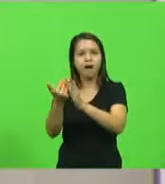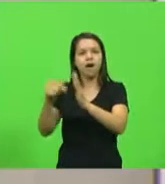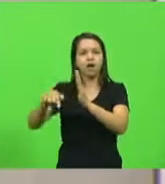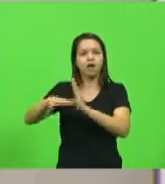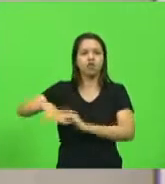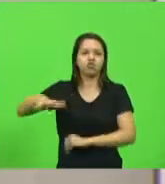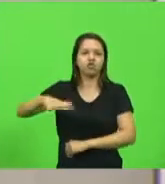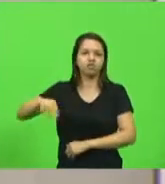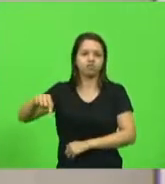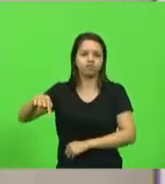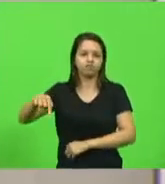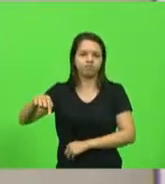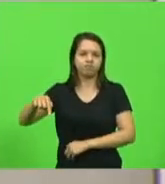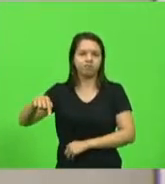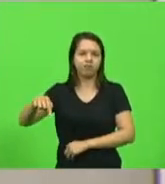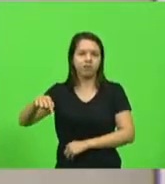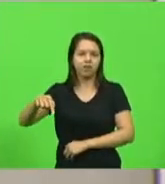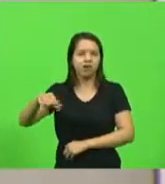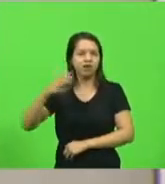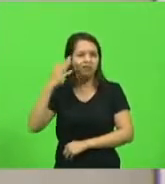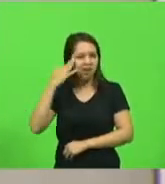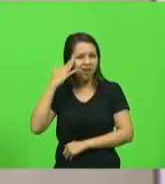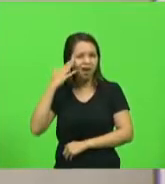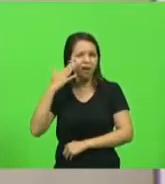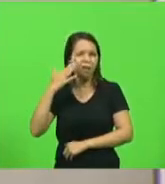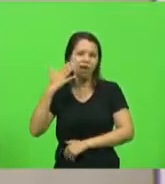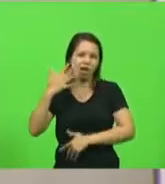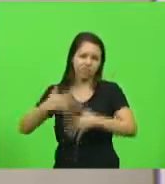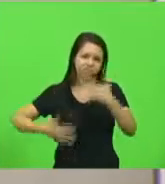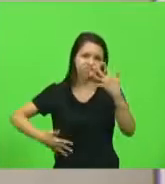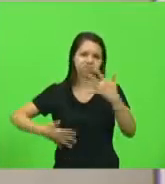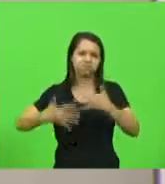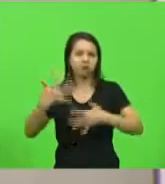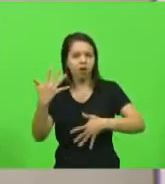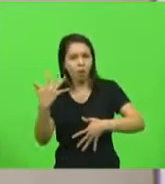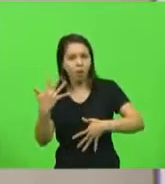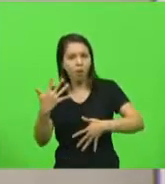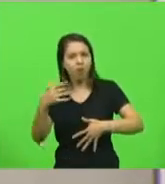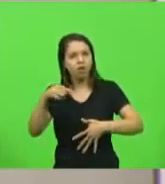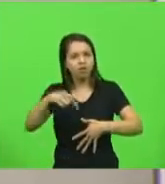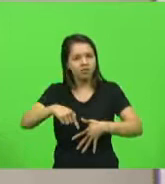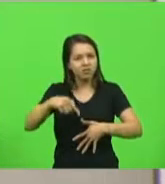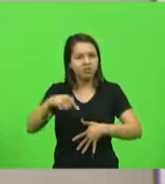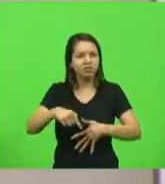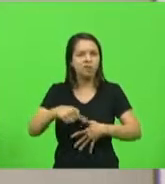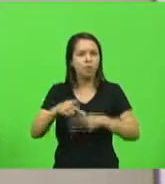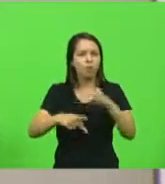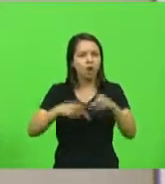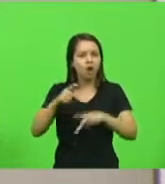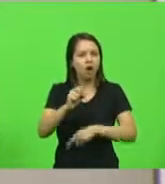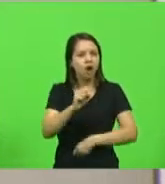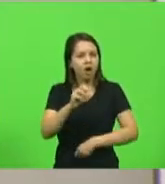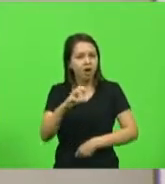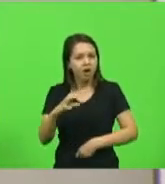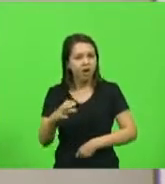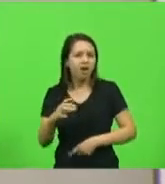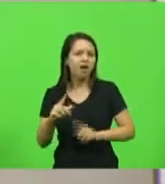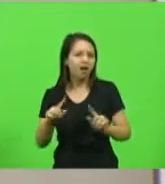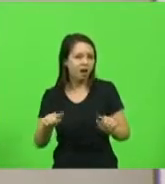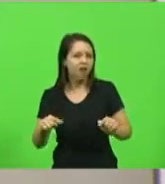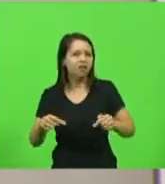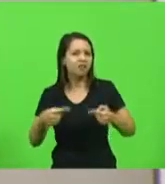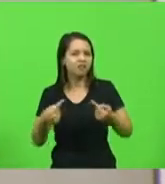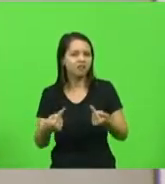de todas essas intempéries que o catarinense está enfrentando, e é claro que com esse suporte do